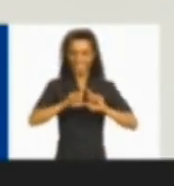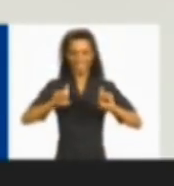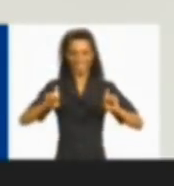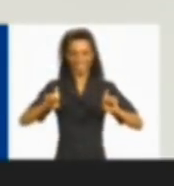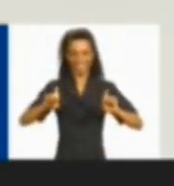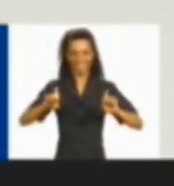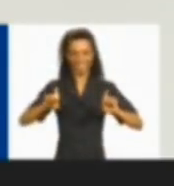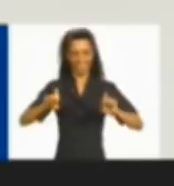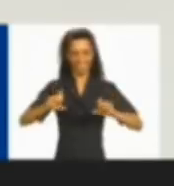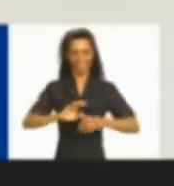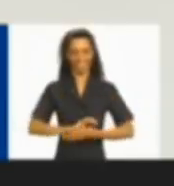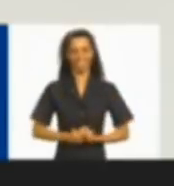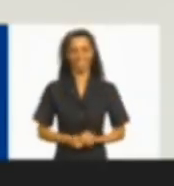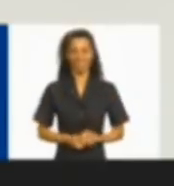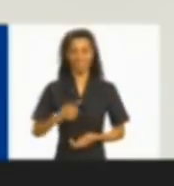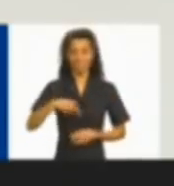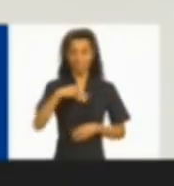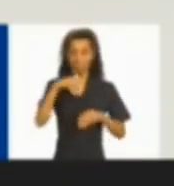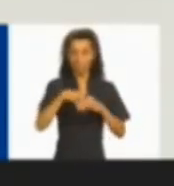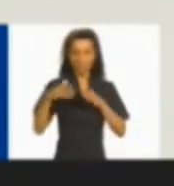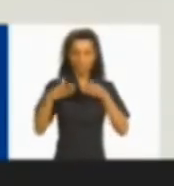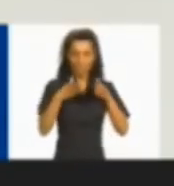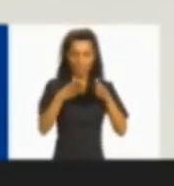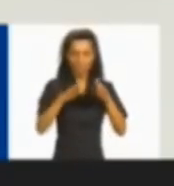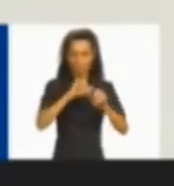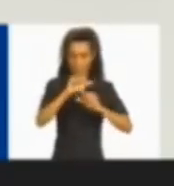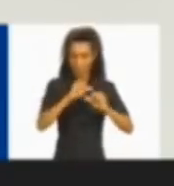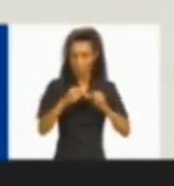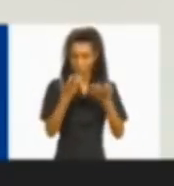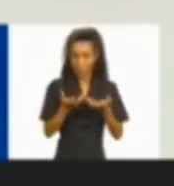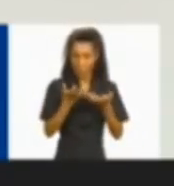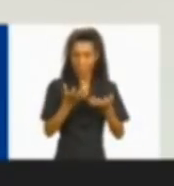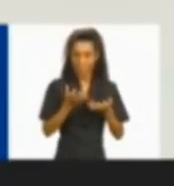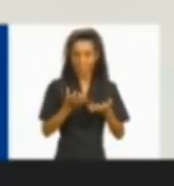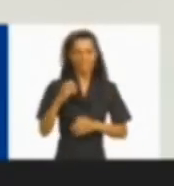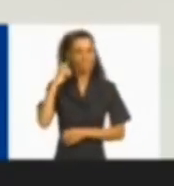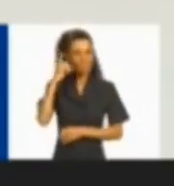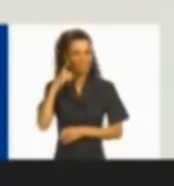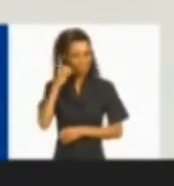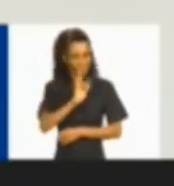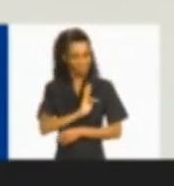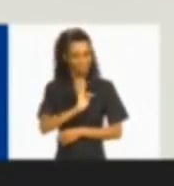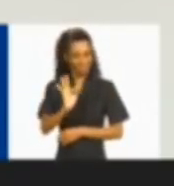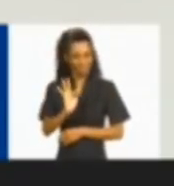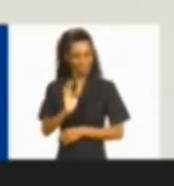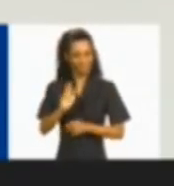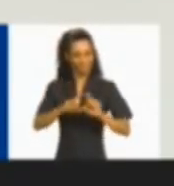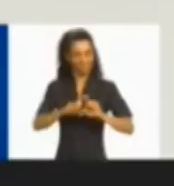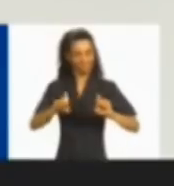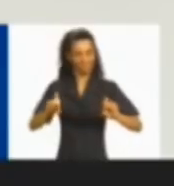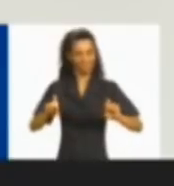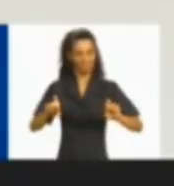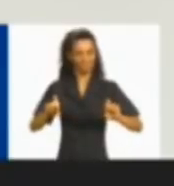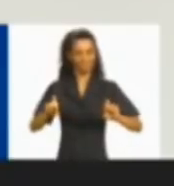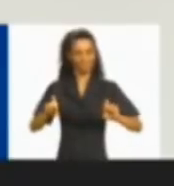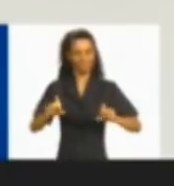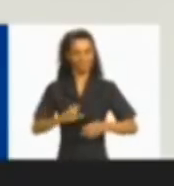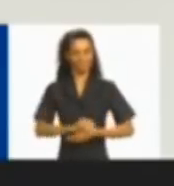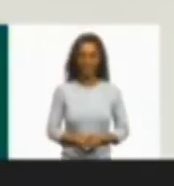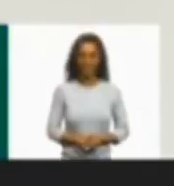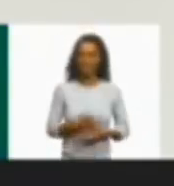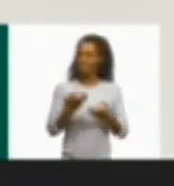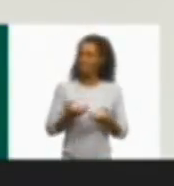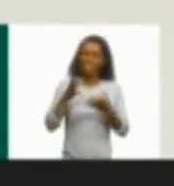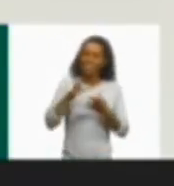social. Vote 5512. Nosso voto é o caminho para a mudança que queremos. Para deputado federal, Alexandre Appel,